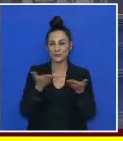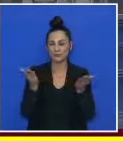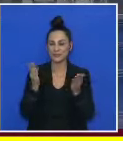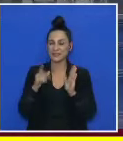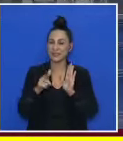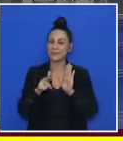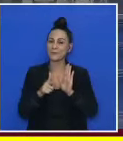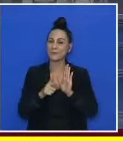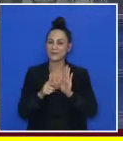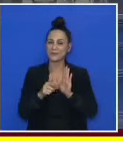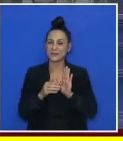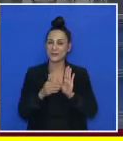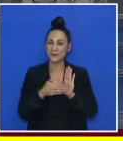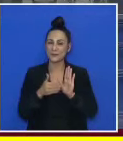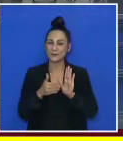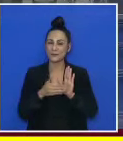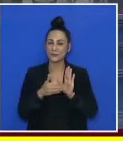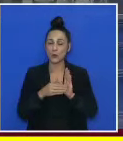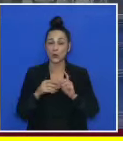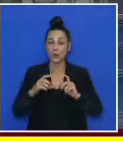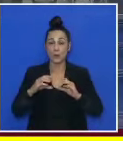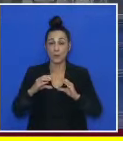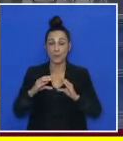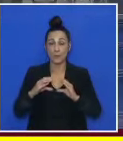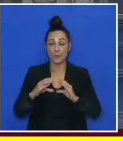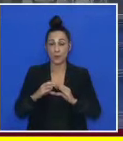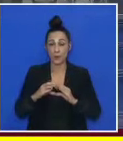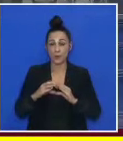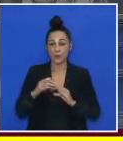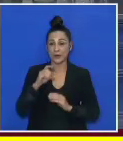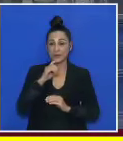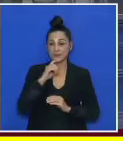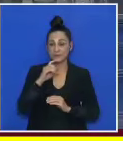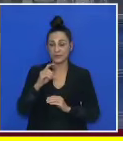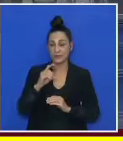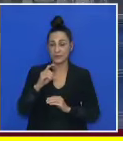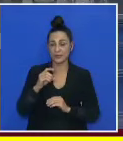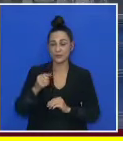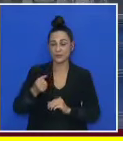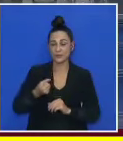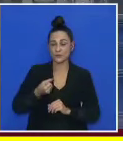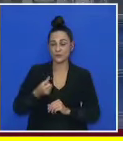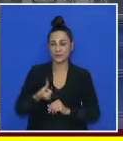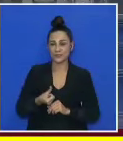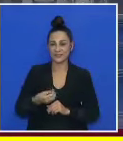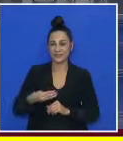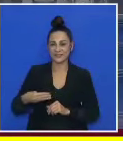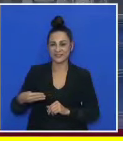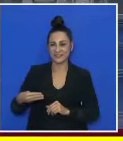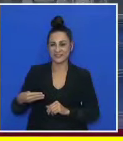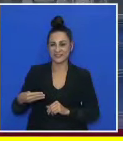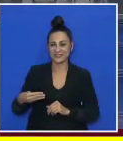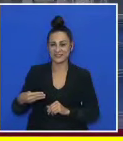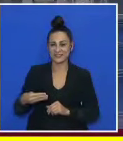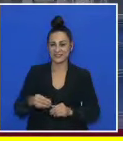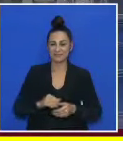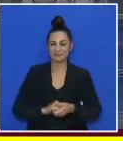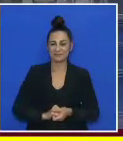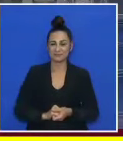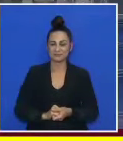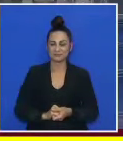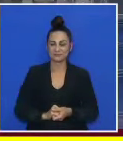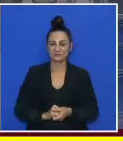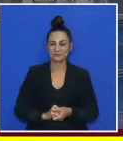apostou. Bola verde, número 63. Verde, 63.